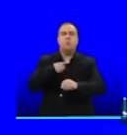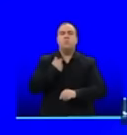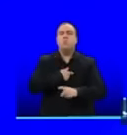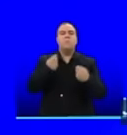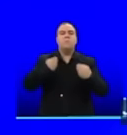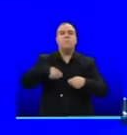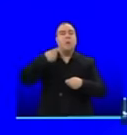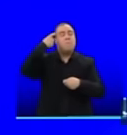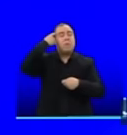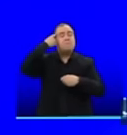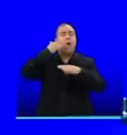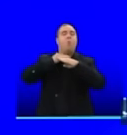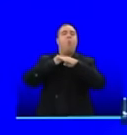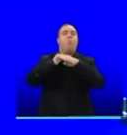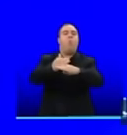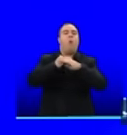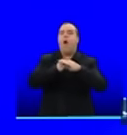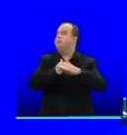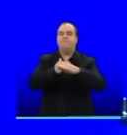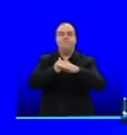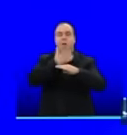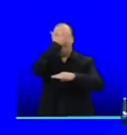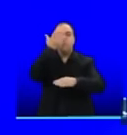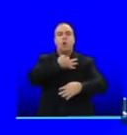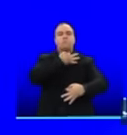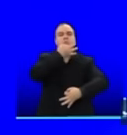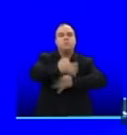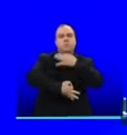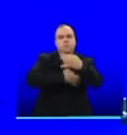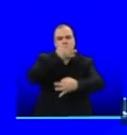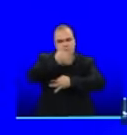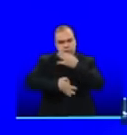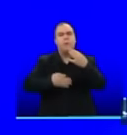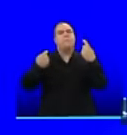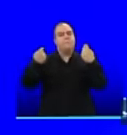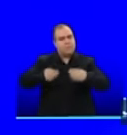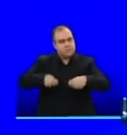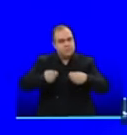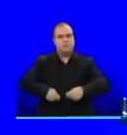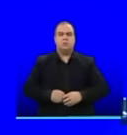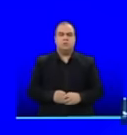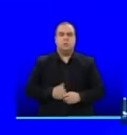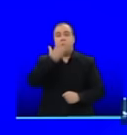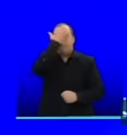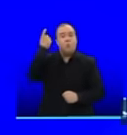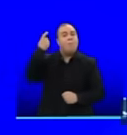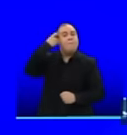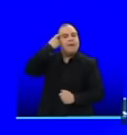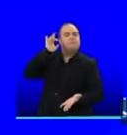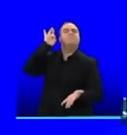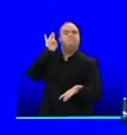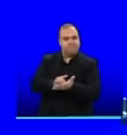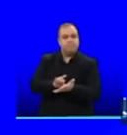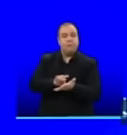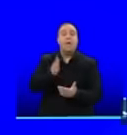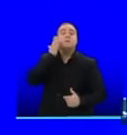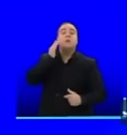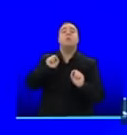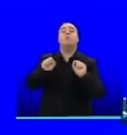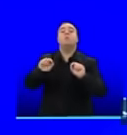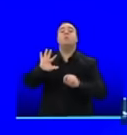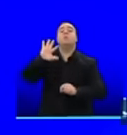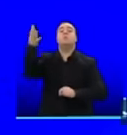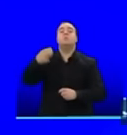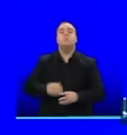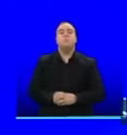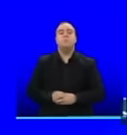todo mundo pensar igual, a gente tem que fazer as pessoas serem críticas. Nós temos que ter pessoas que pensam de verdade. Sabe o que vai acontecer?